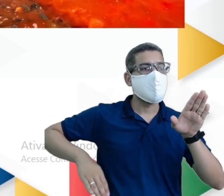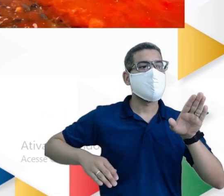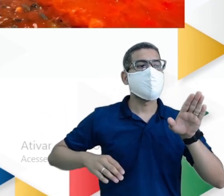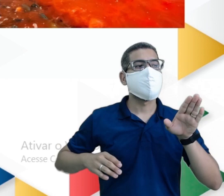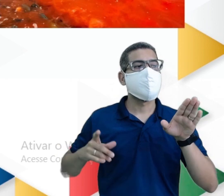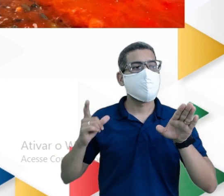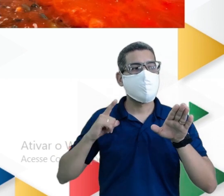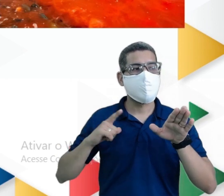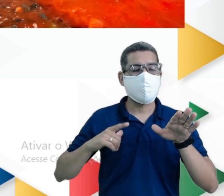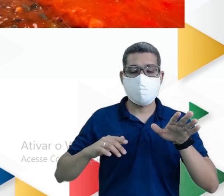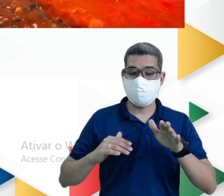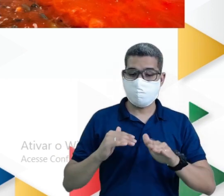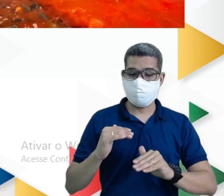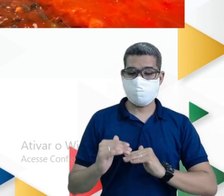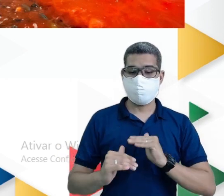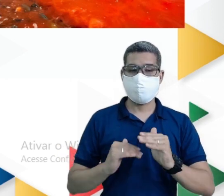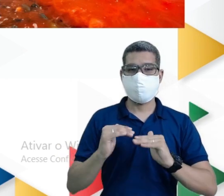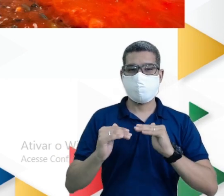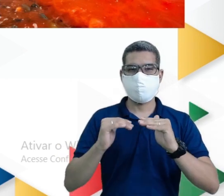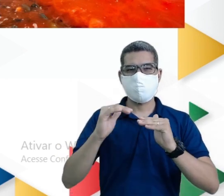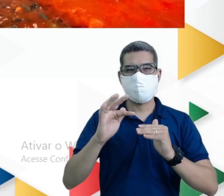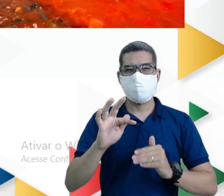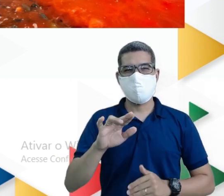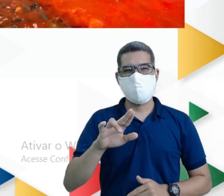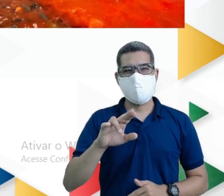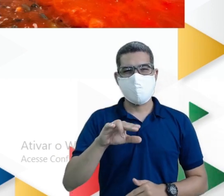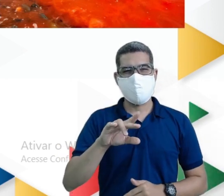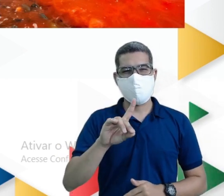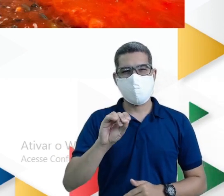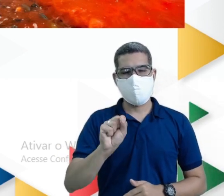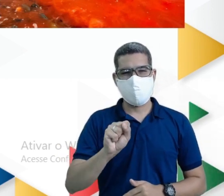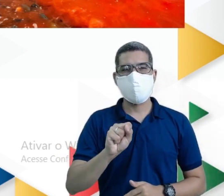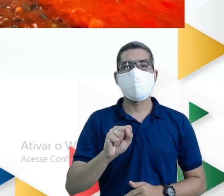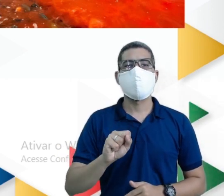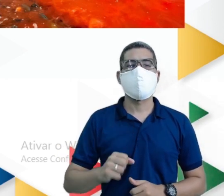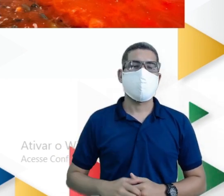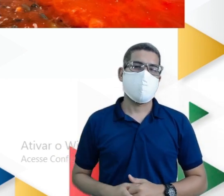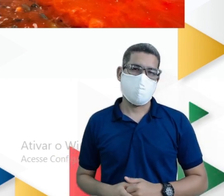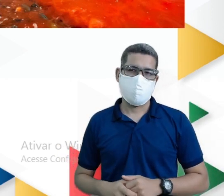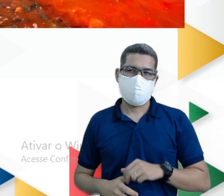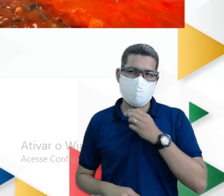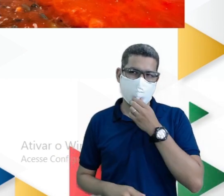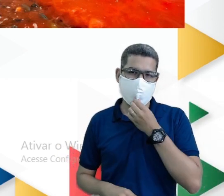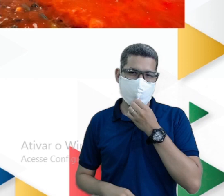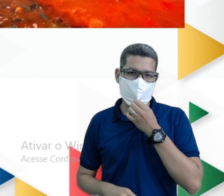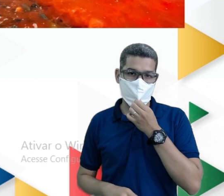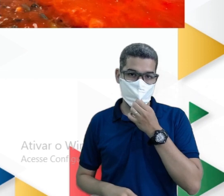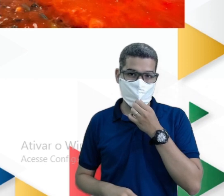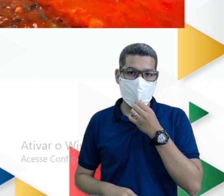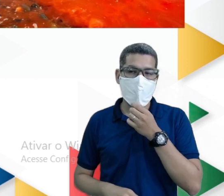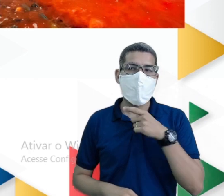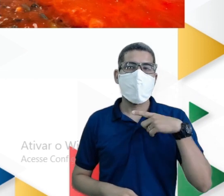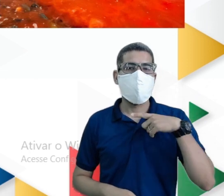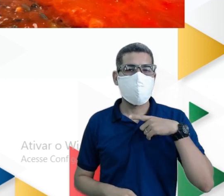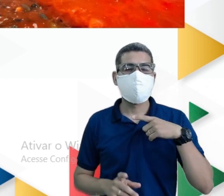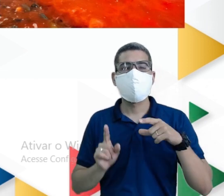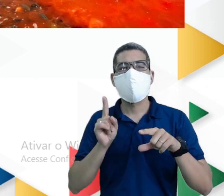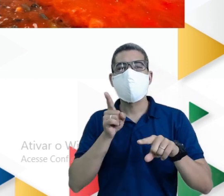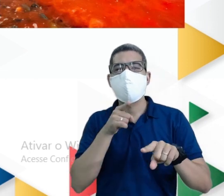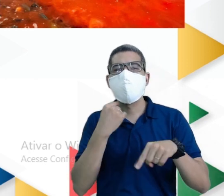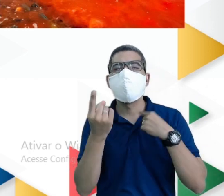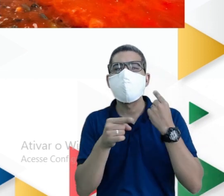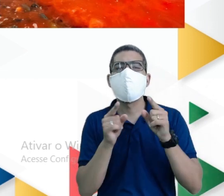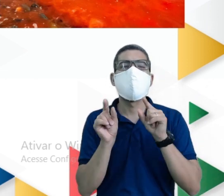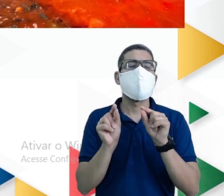um desenvolvimento desses fungos e esse desenvolvimento aí, ele irá causar a morte de